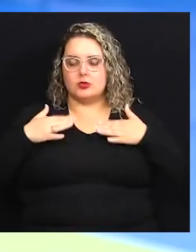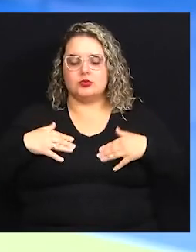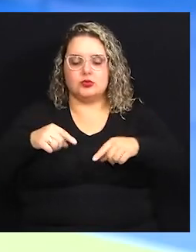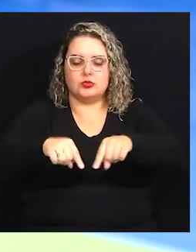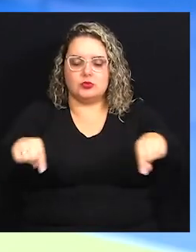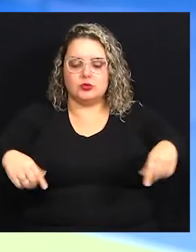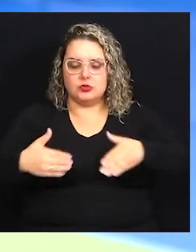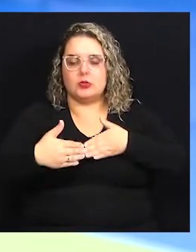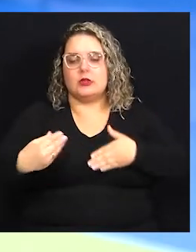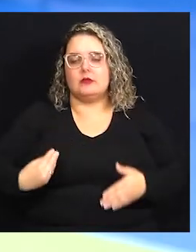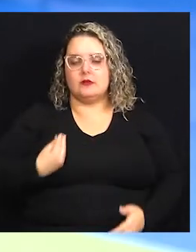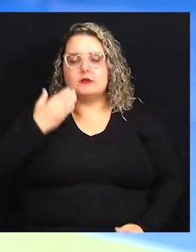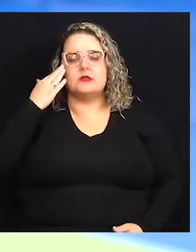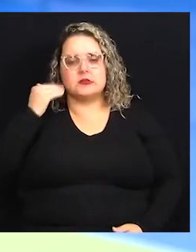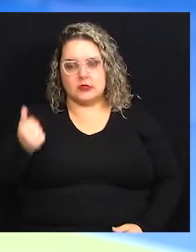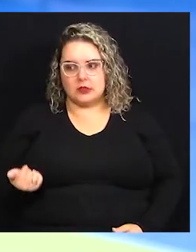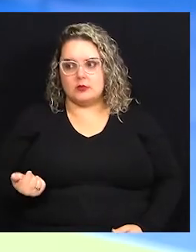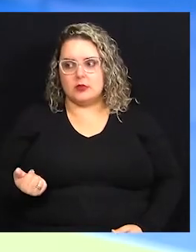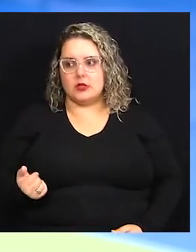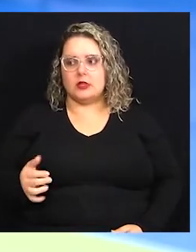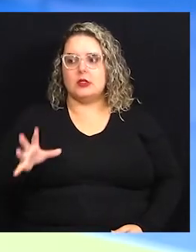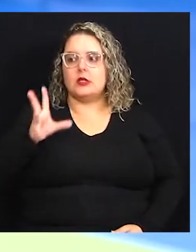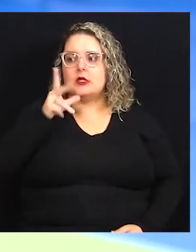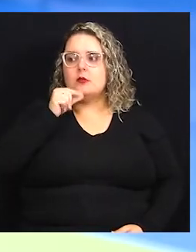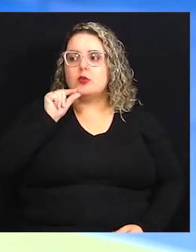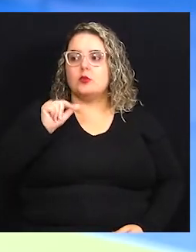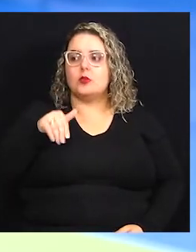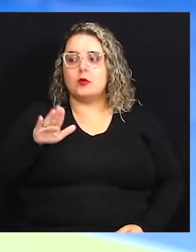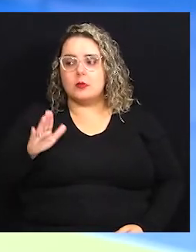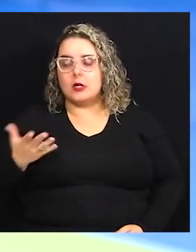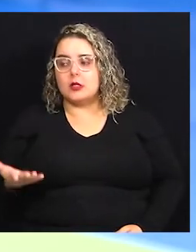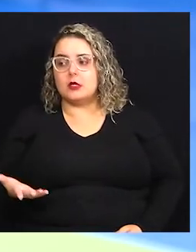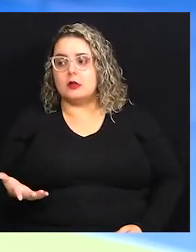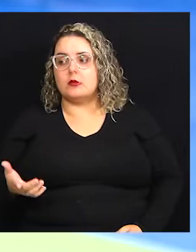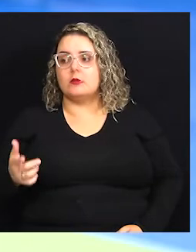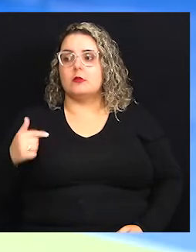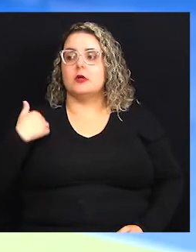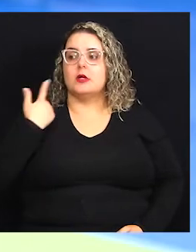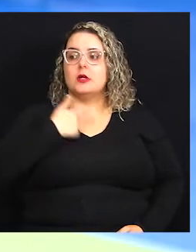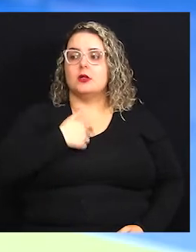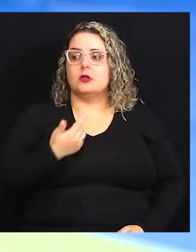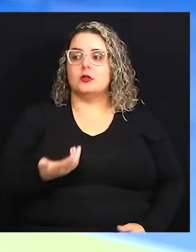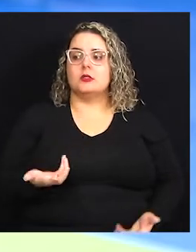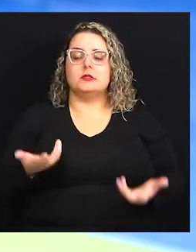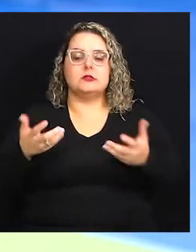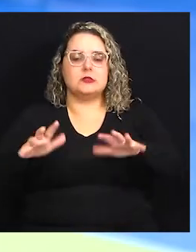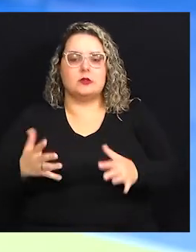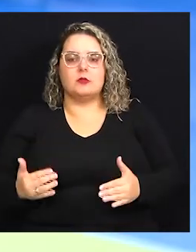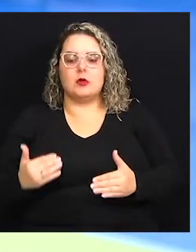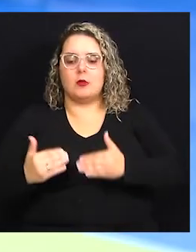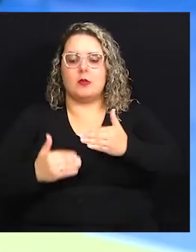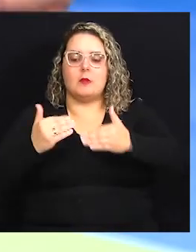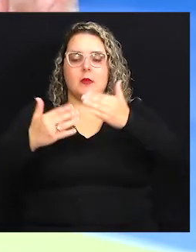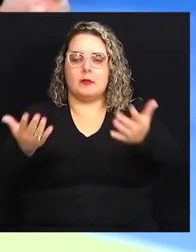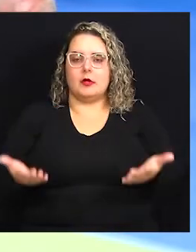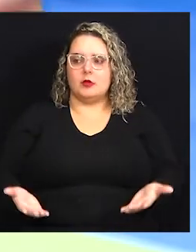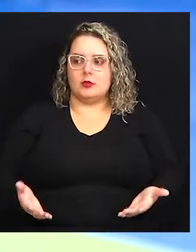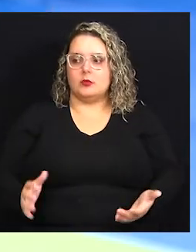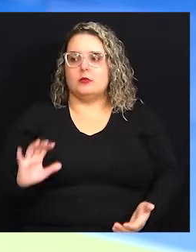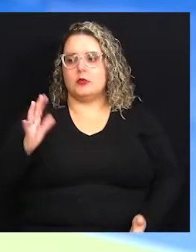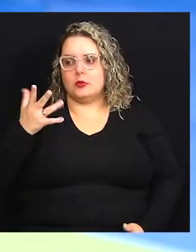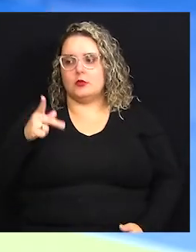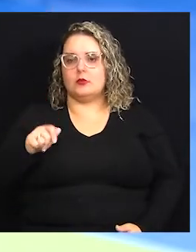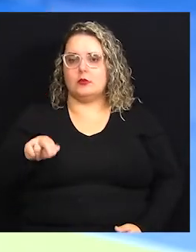da quadra aqui, quem vive sabe. Então ela te demora um pouco a mais. Então para a gente não vir querendo pular etapas,